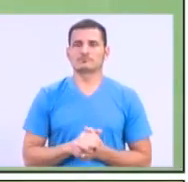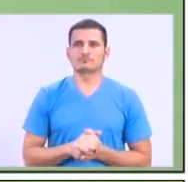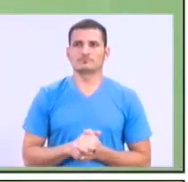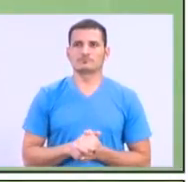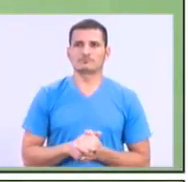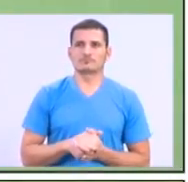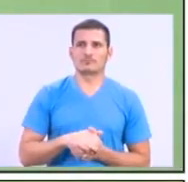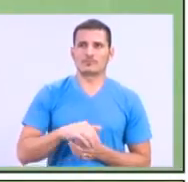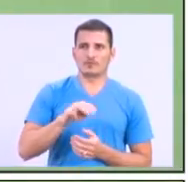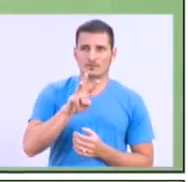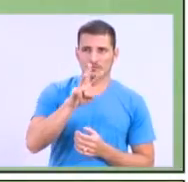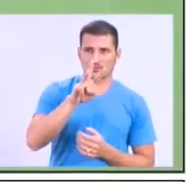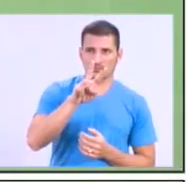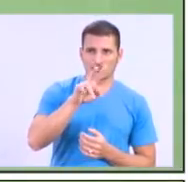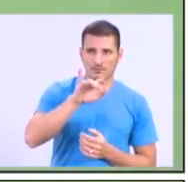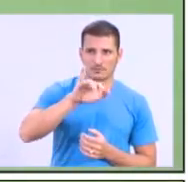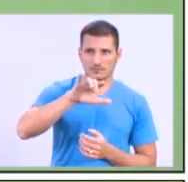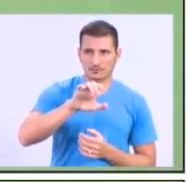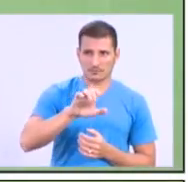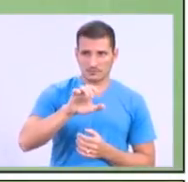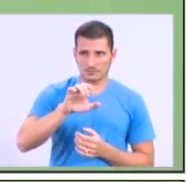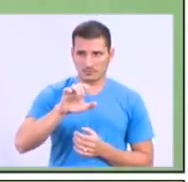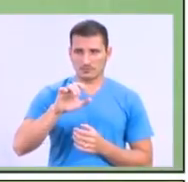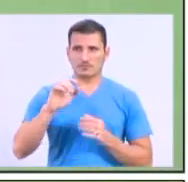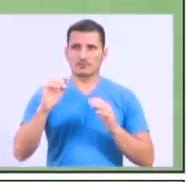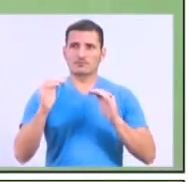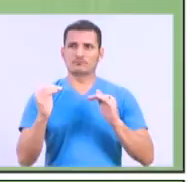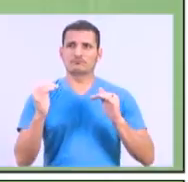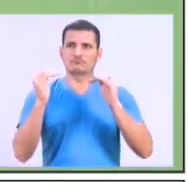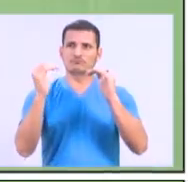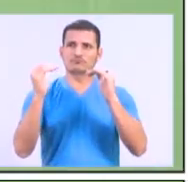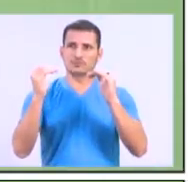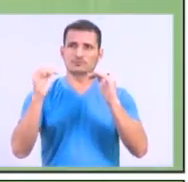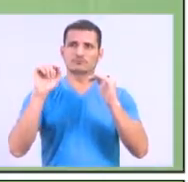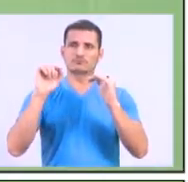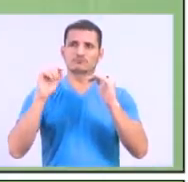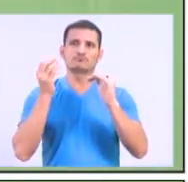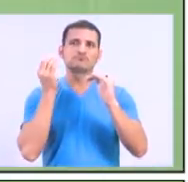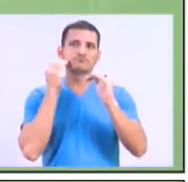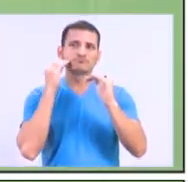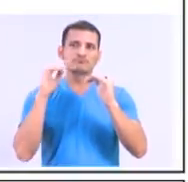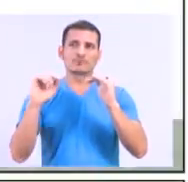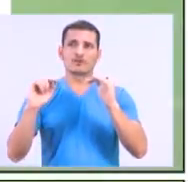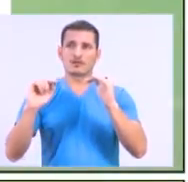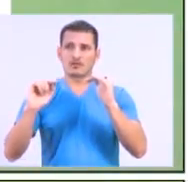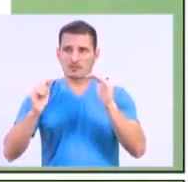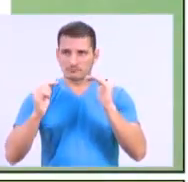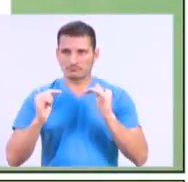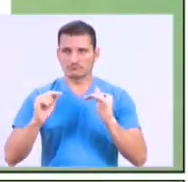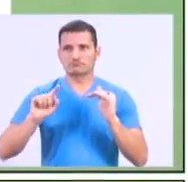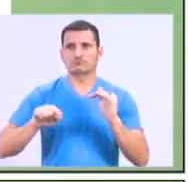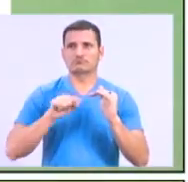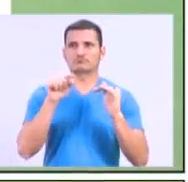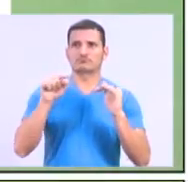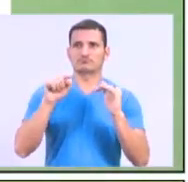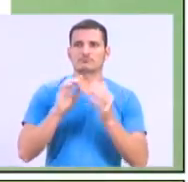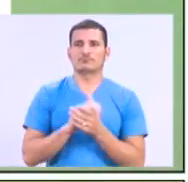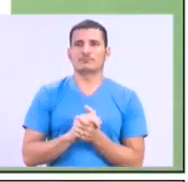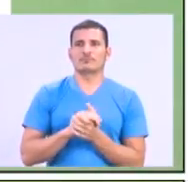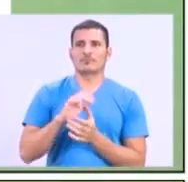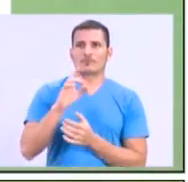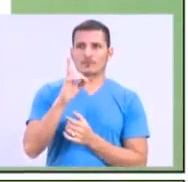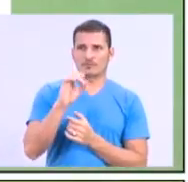no while fica em cima, em primeiro lugar. Primeiro ele testa para depois executar. No do while é ao